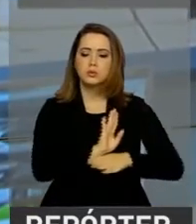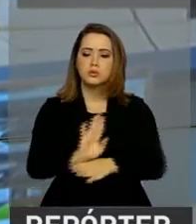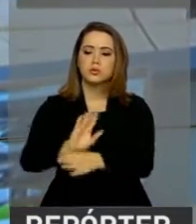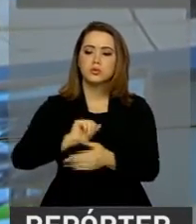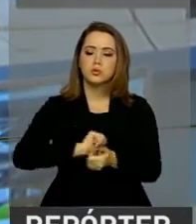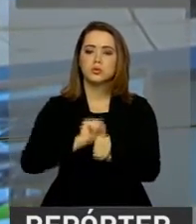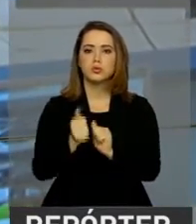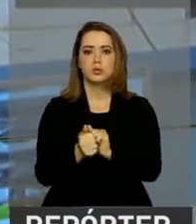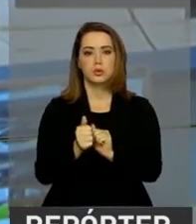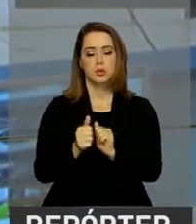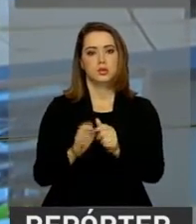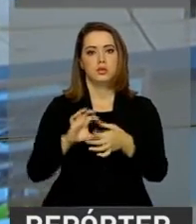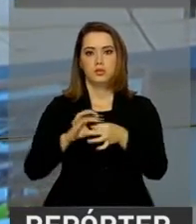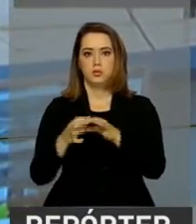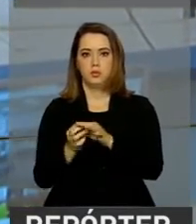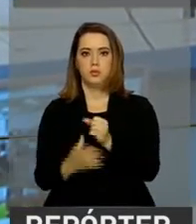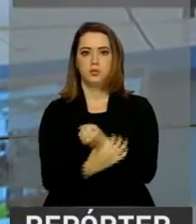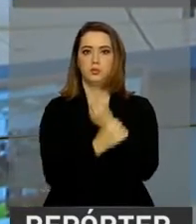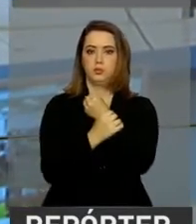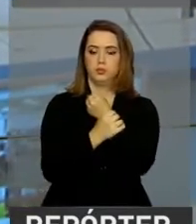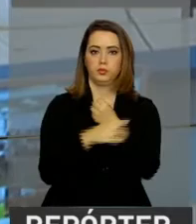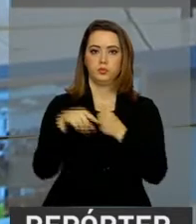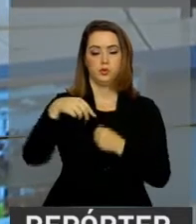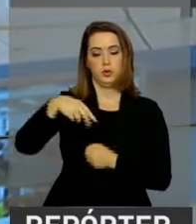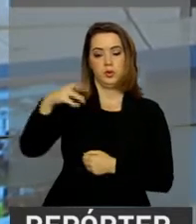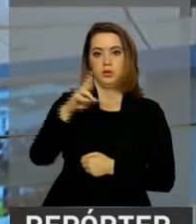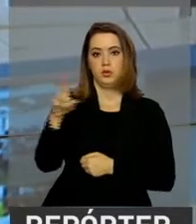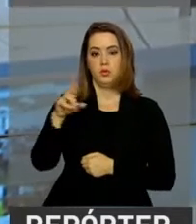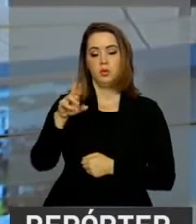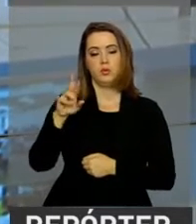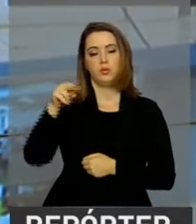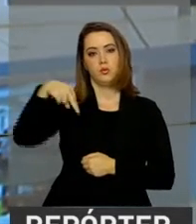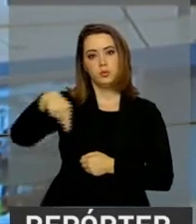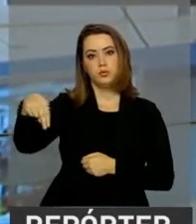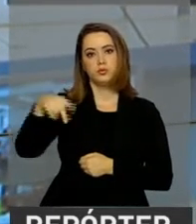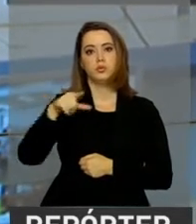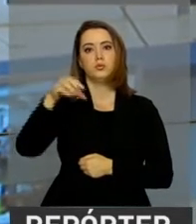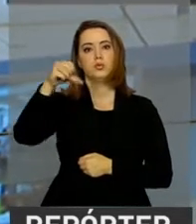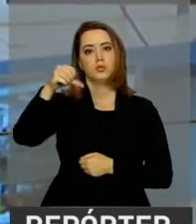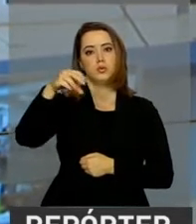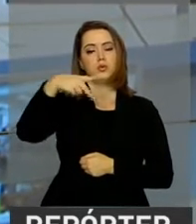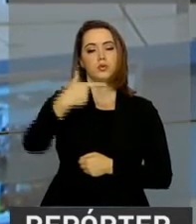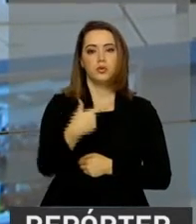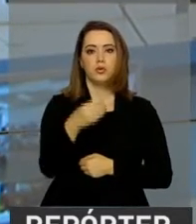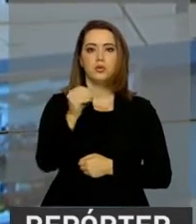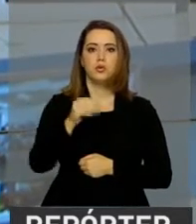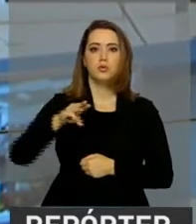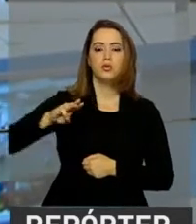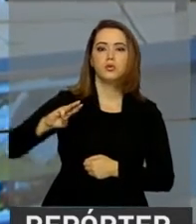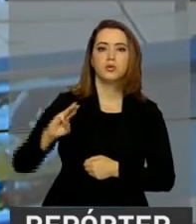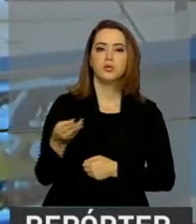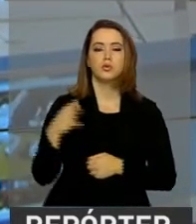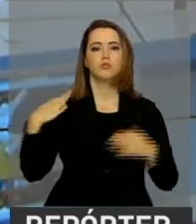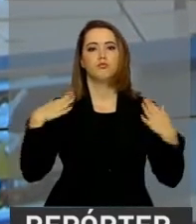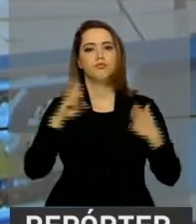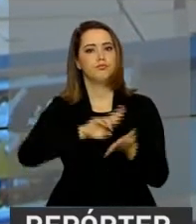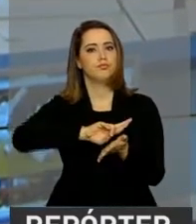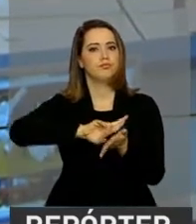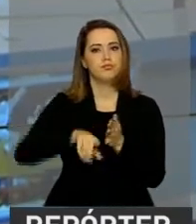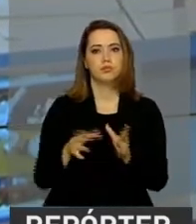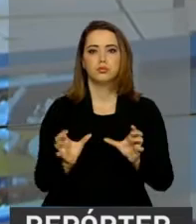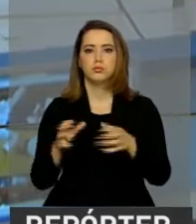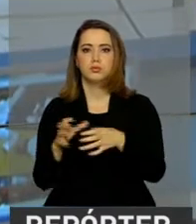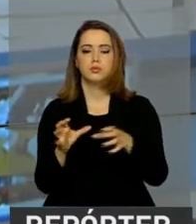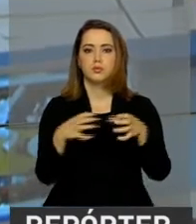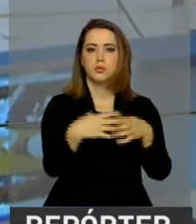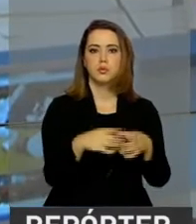pública no Rio Grande do Norte. São 920 militares do Exército, 220 da Marinha e 60 da Força Aérea.